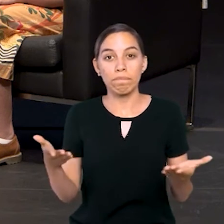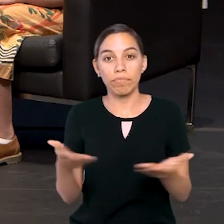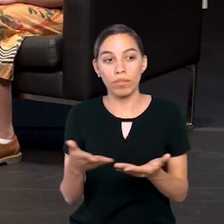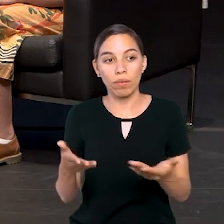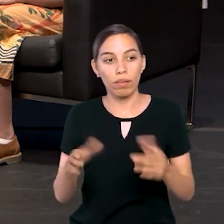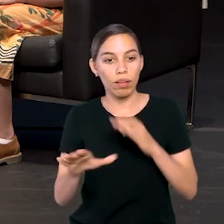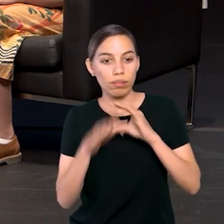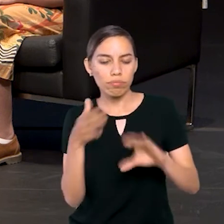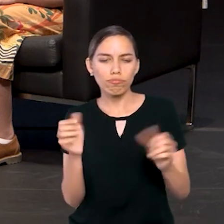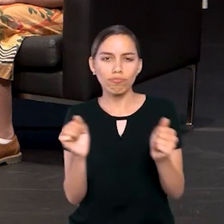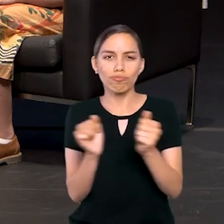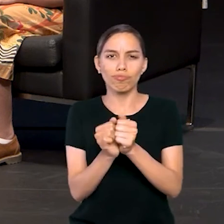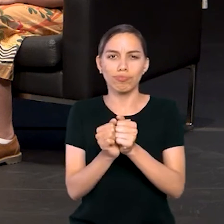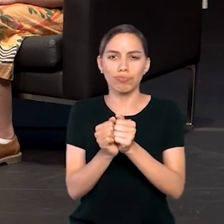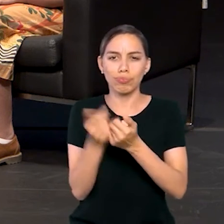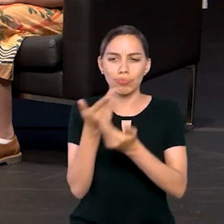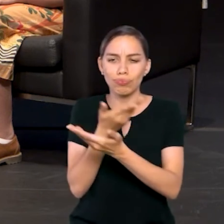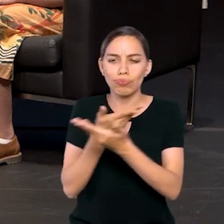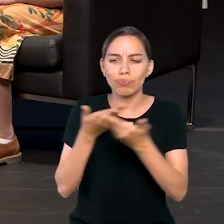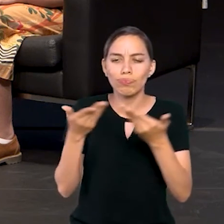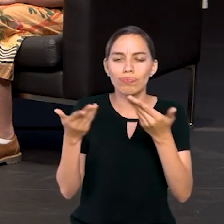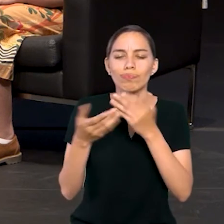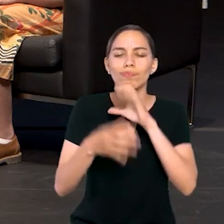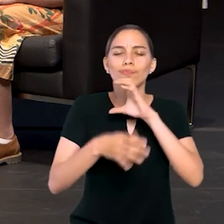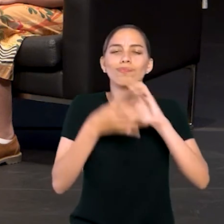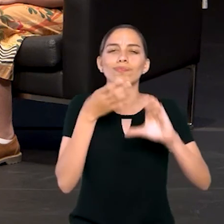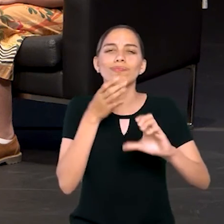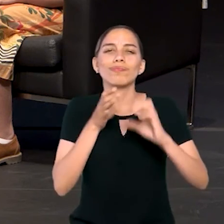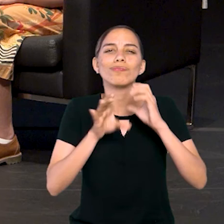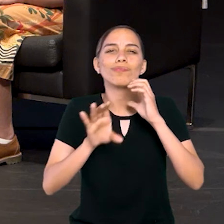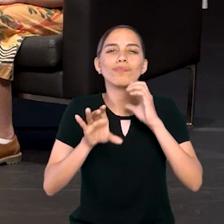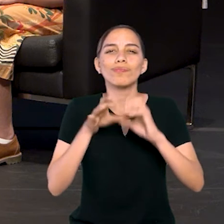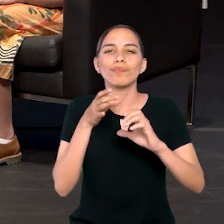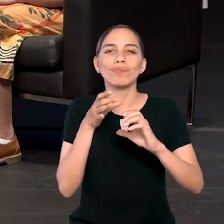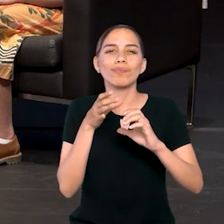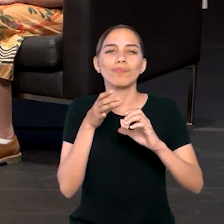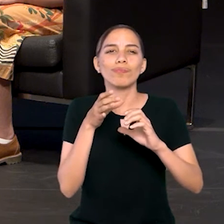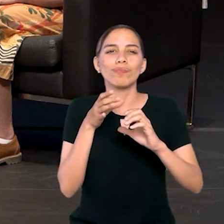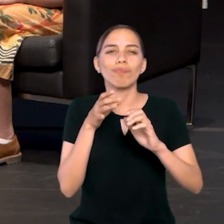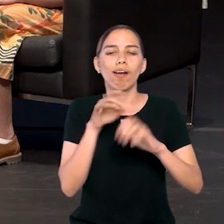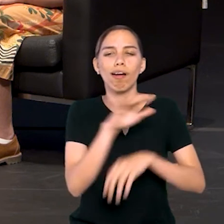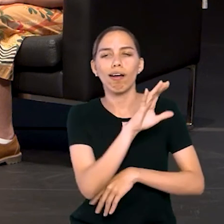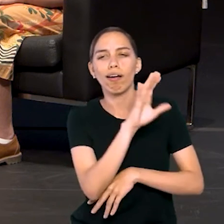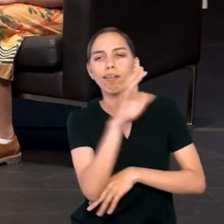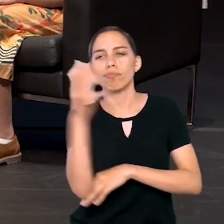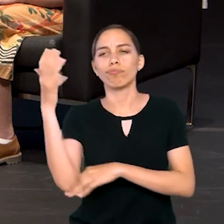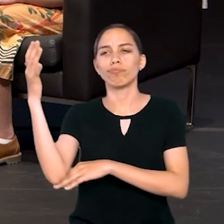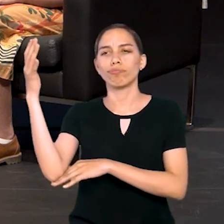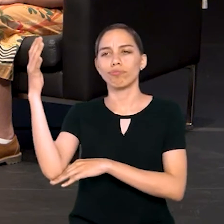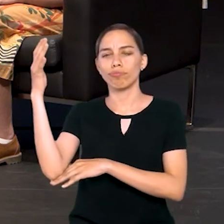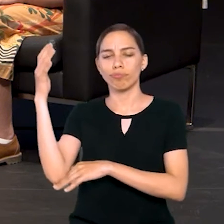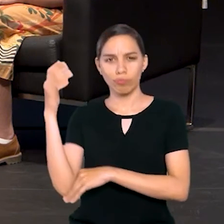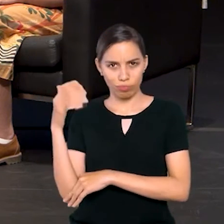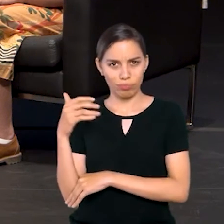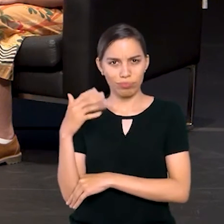cantando junto esse canto tão Mata Atlântica, tão lindo.